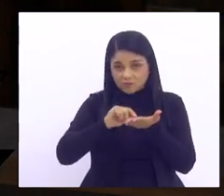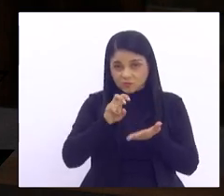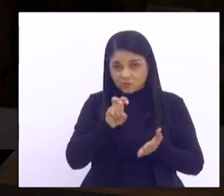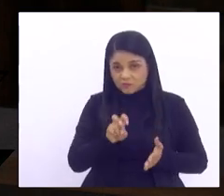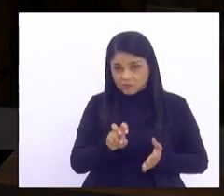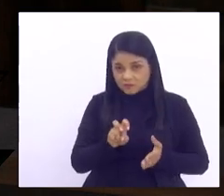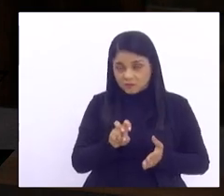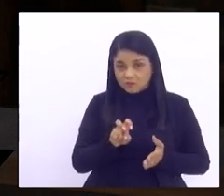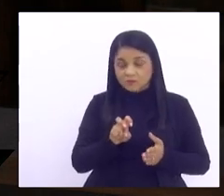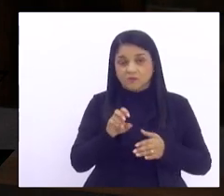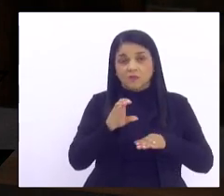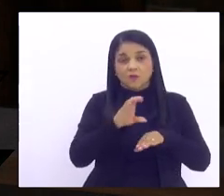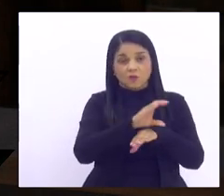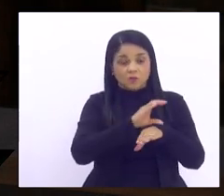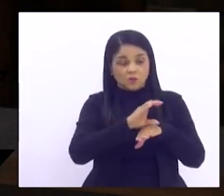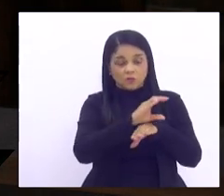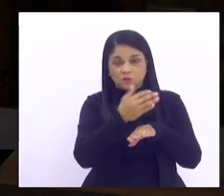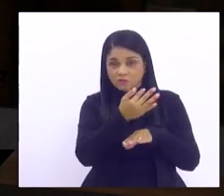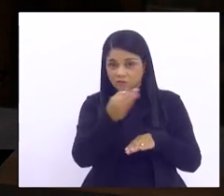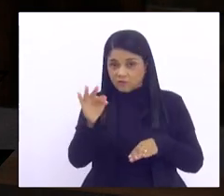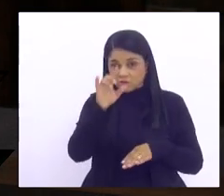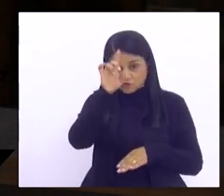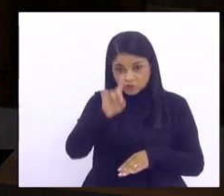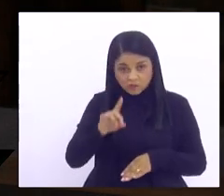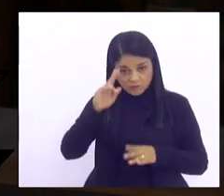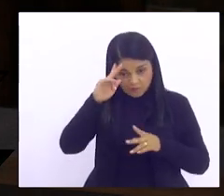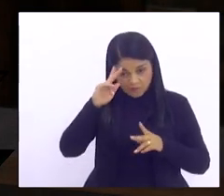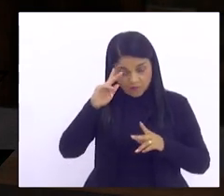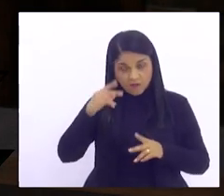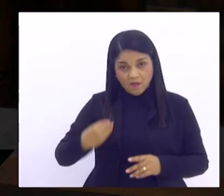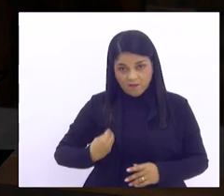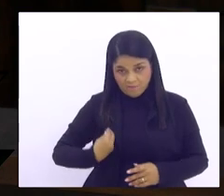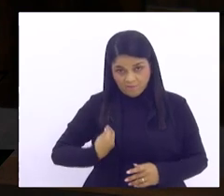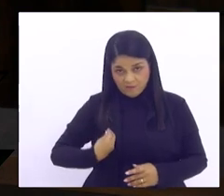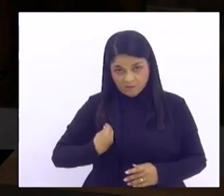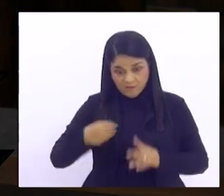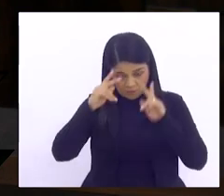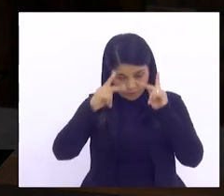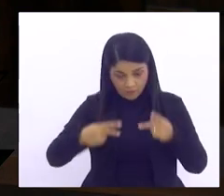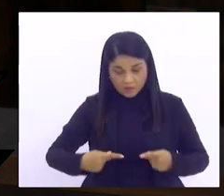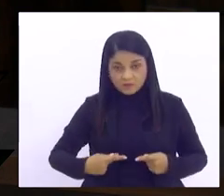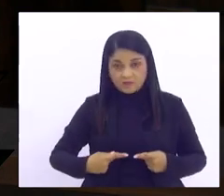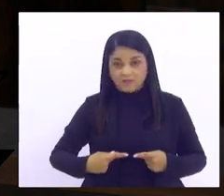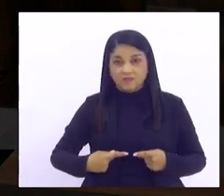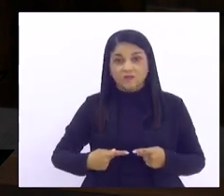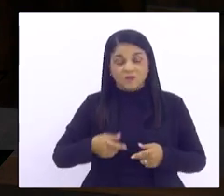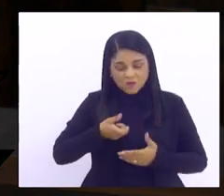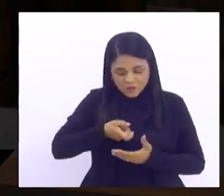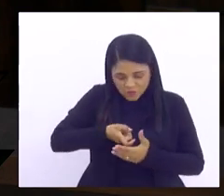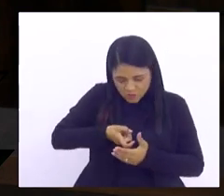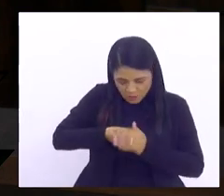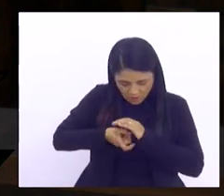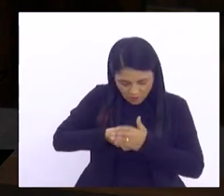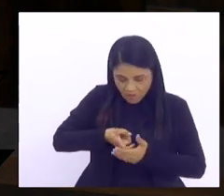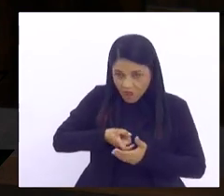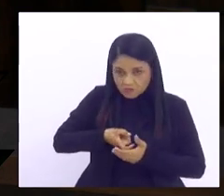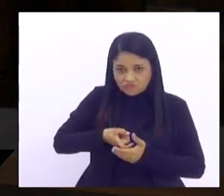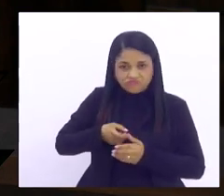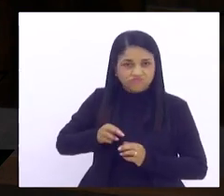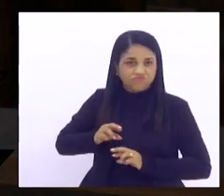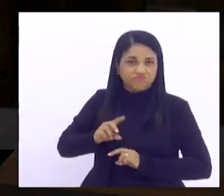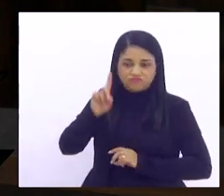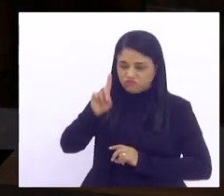da Constituição Federal, ou seja, o direito à vida, não prescreve o feto como uma pessoa